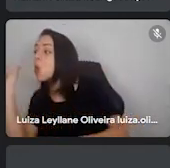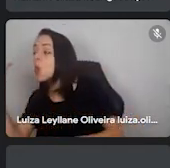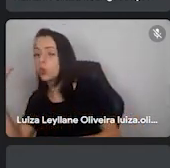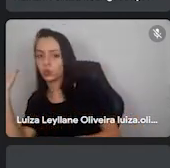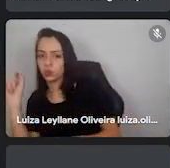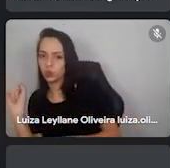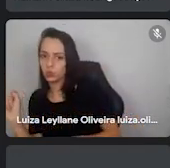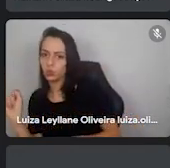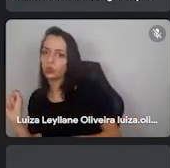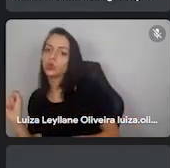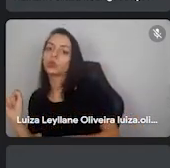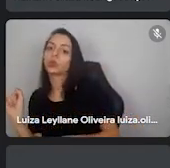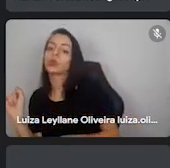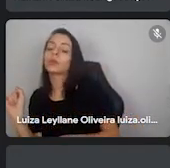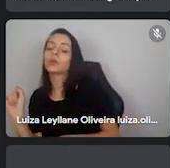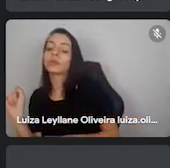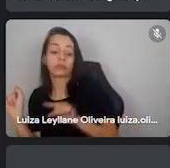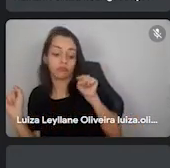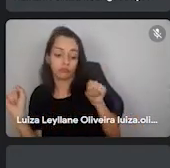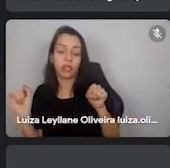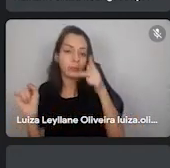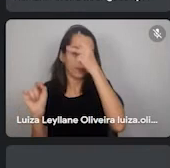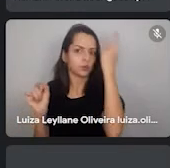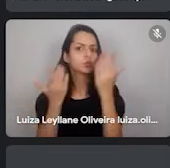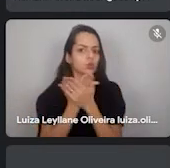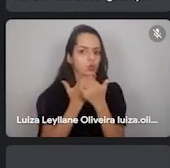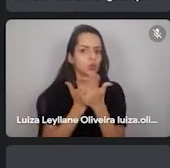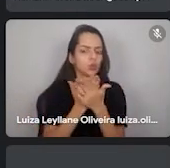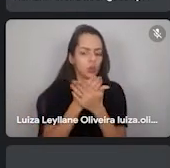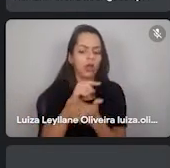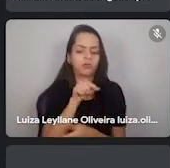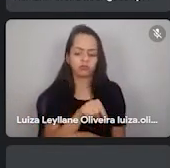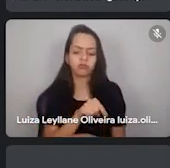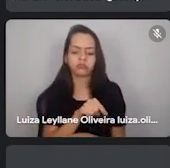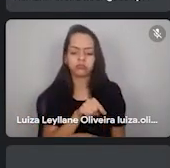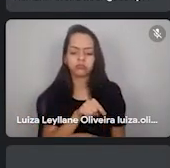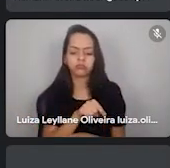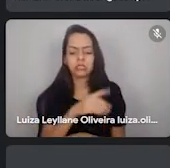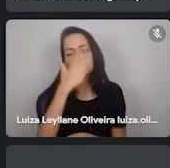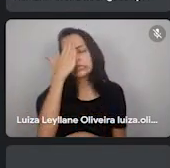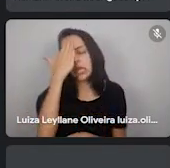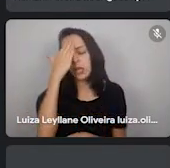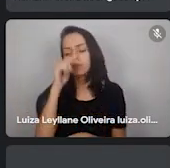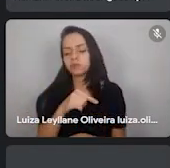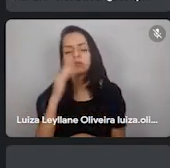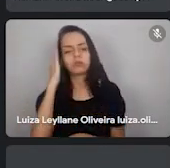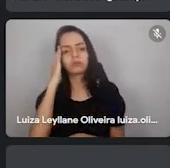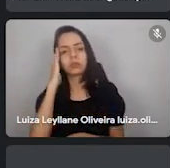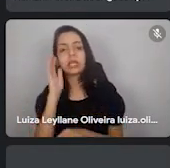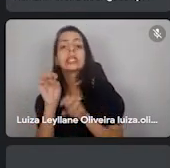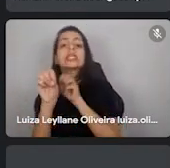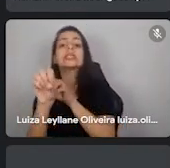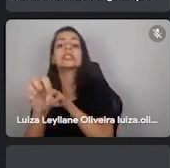estudou o sistema elétrico de potência e que vai dar aula para vocês, por exemplo, na área de eletrônica.